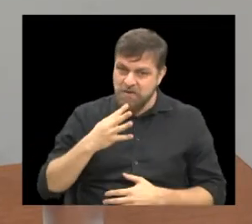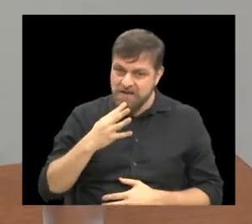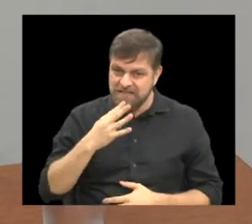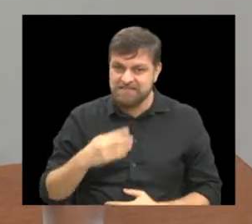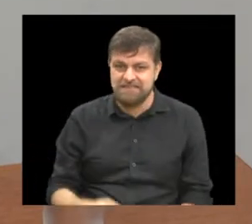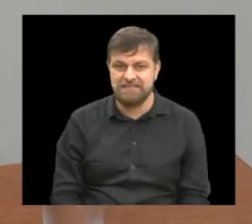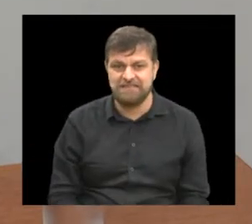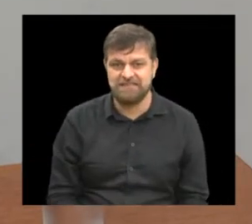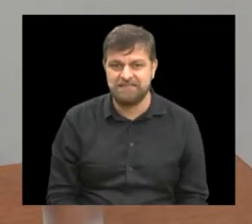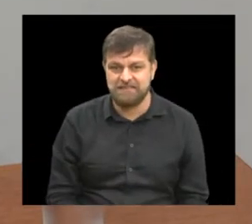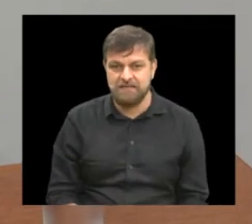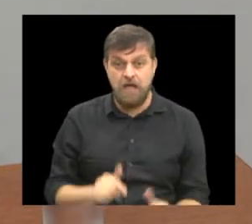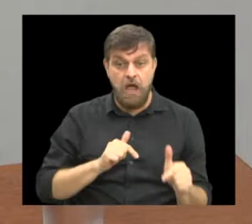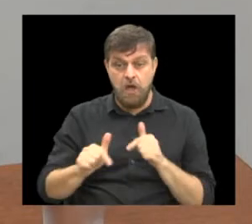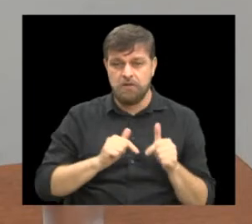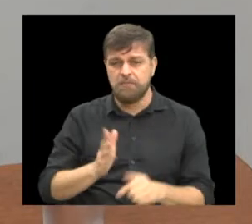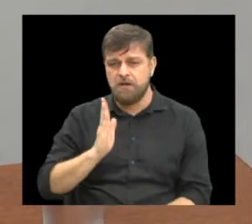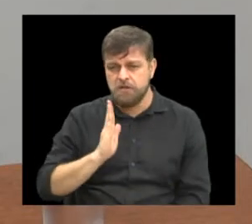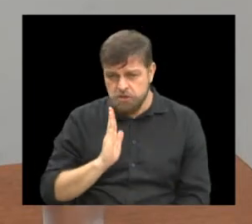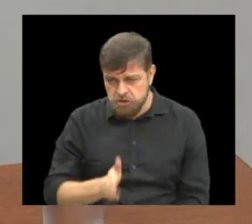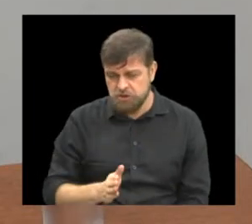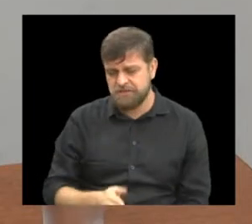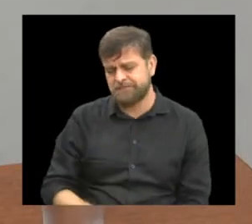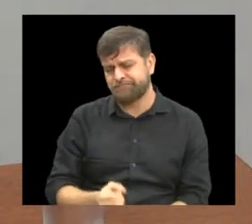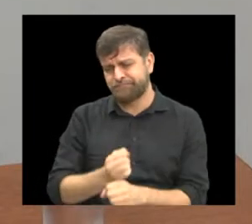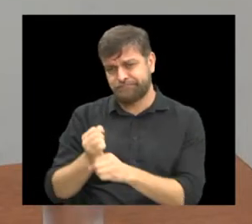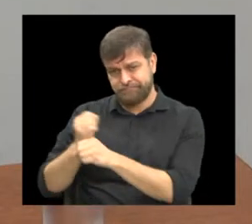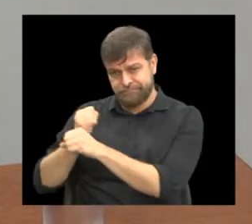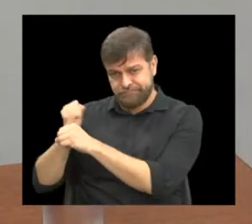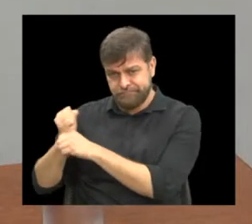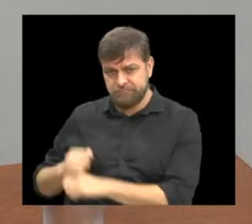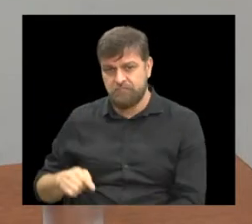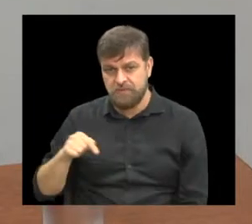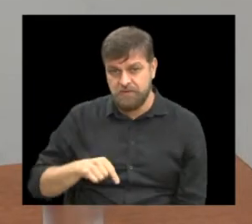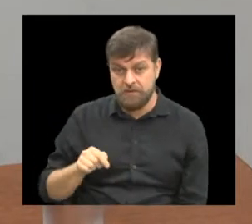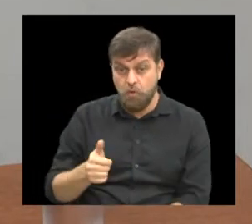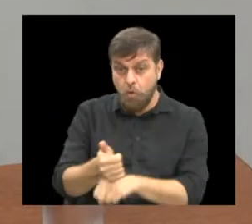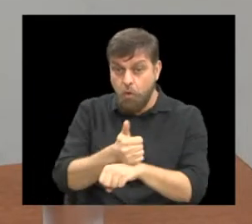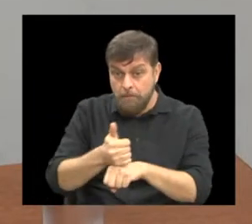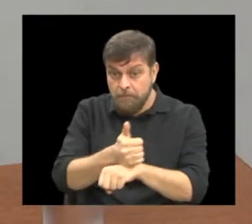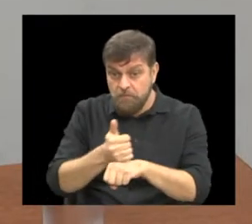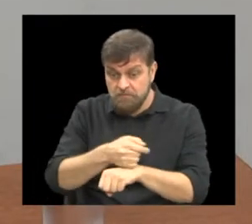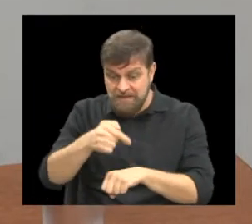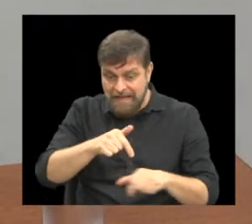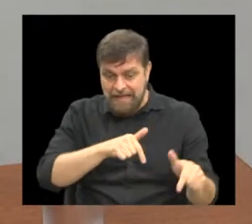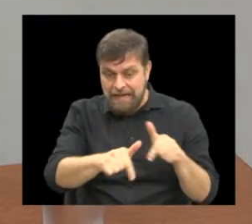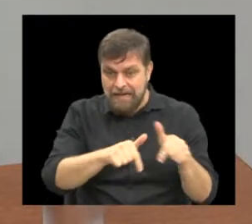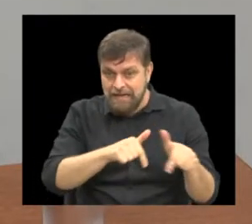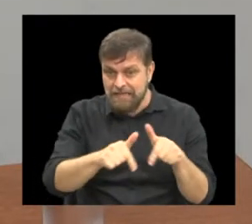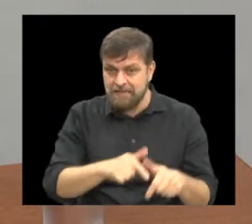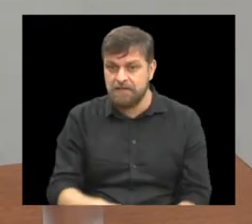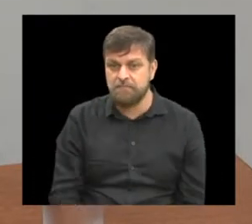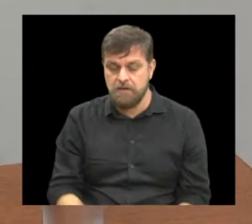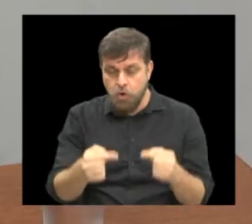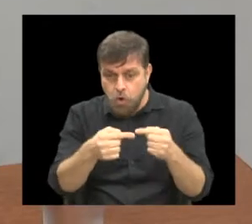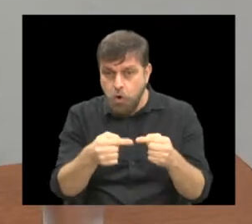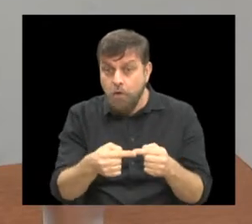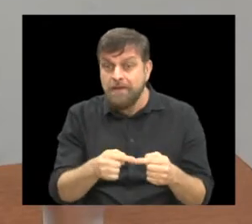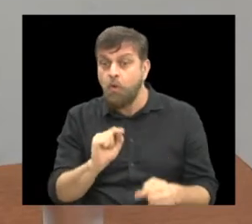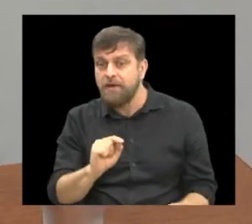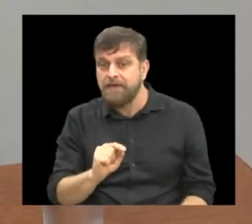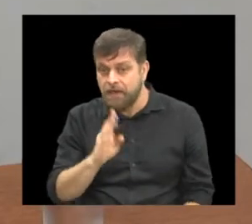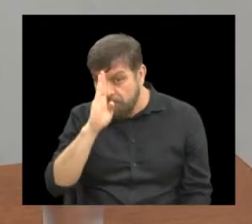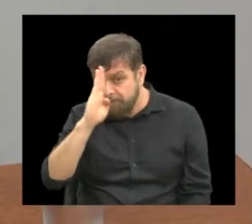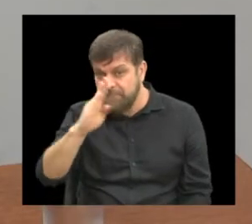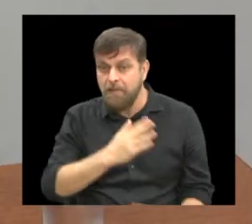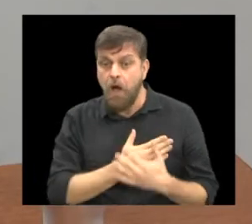assim, eu trabalho na Tiquira já faz tempo, então o perfil do funcionário que trabalha lá tem que ser amor. Ele